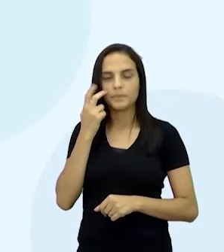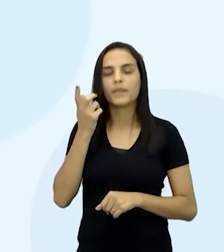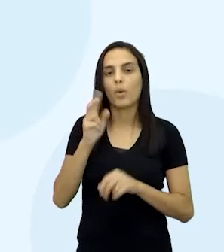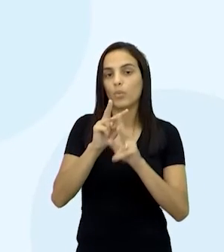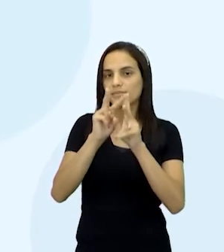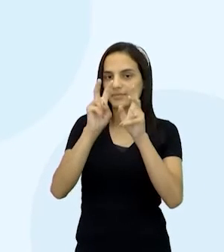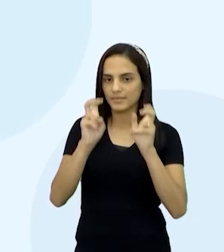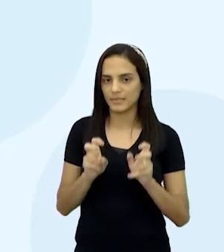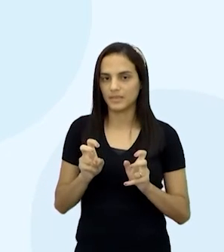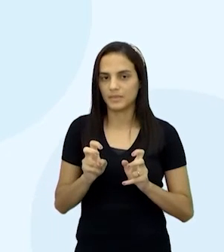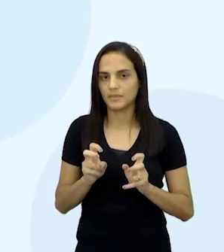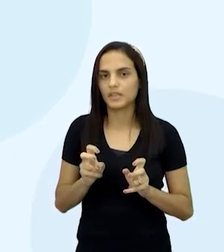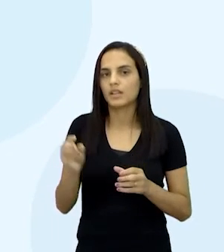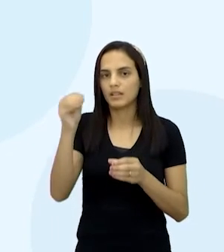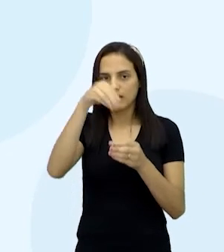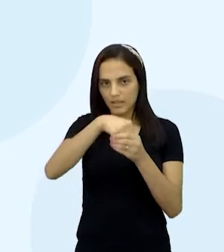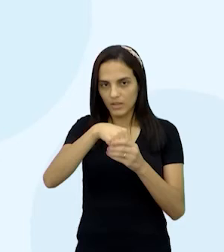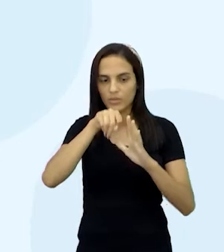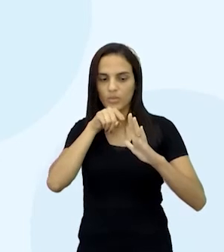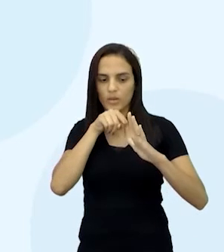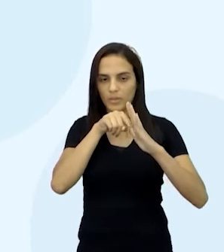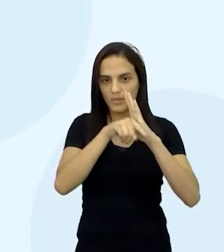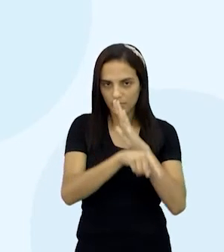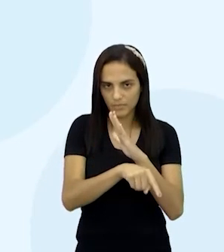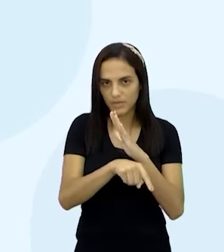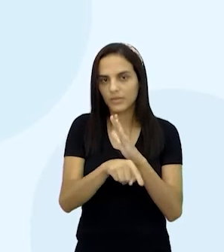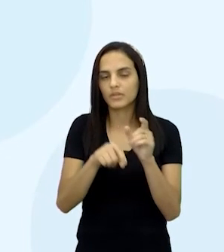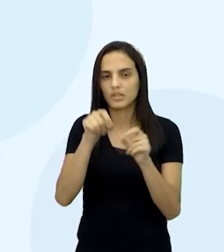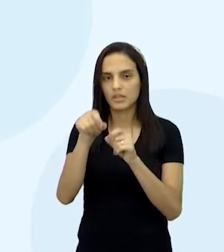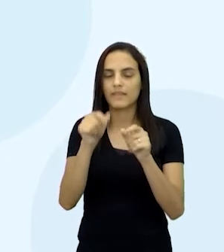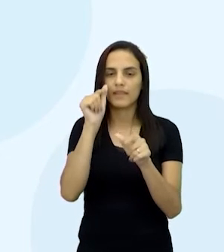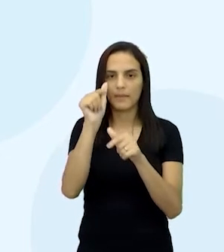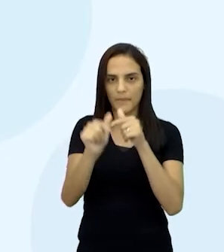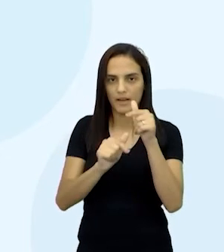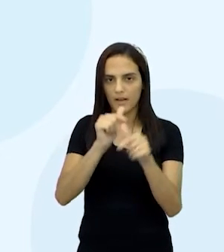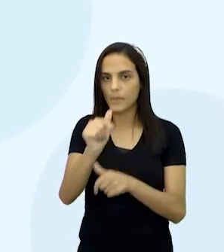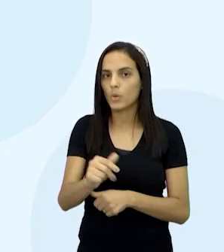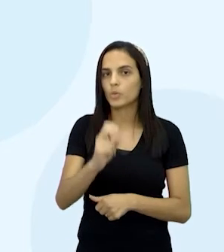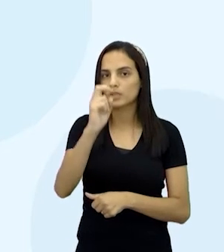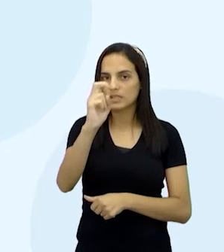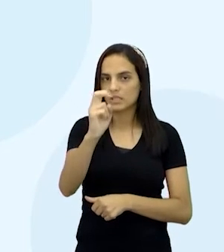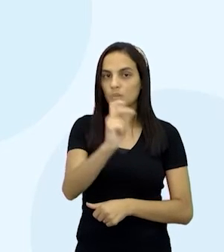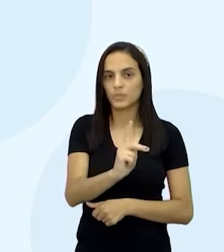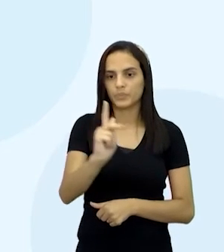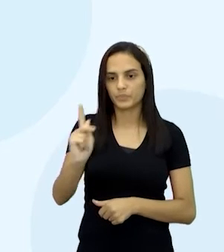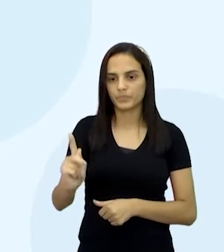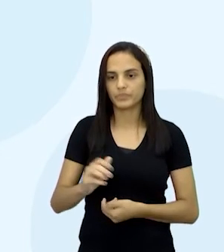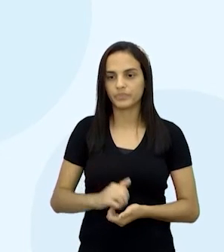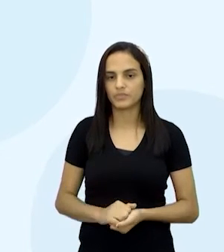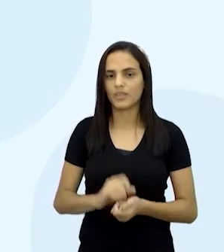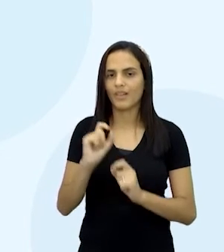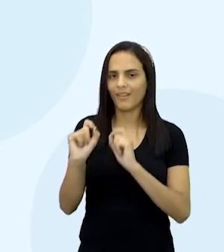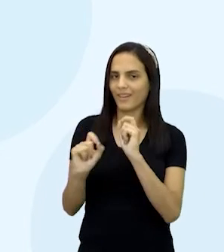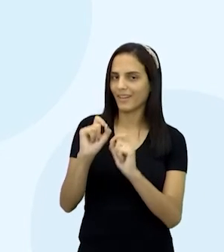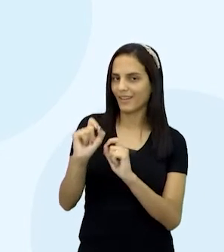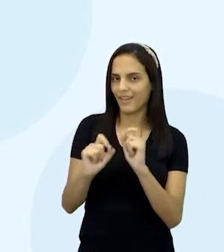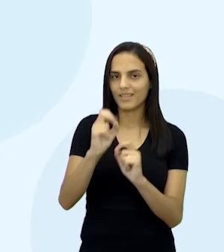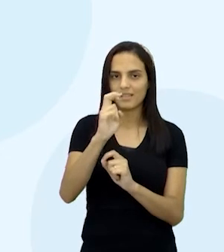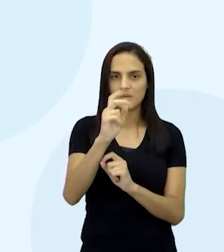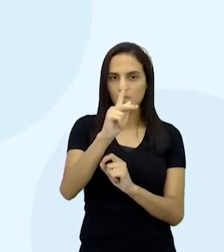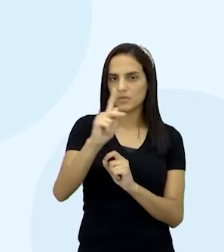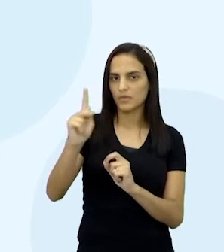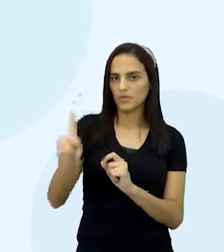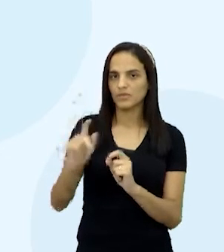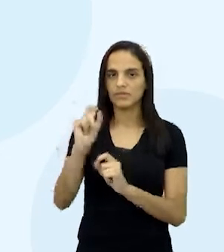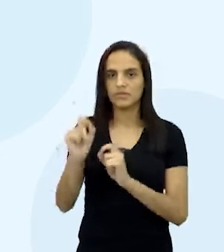tema dentro do aprofundamento que será trabalhado pelos 5 professores. Quem são esses 5